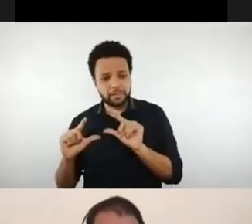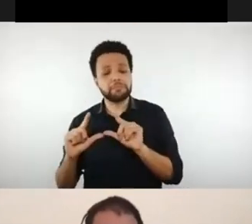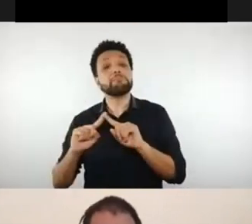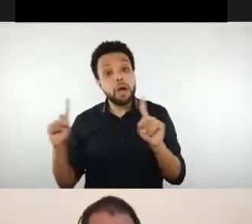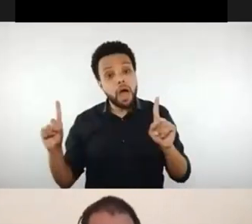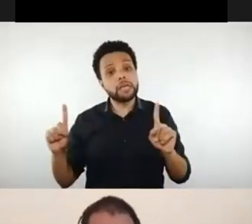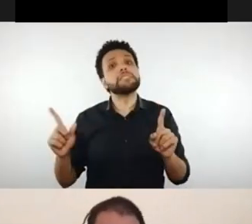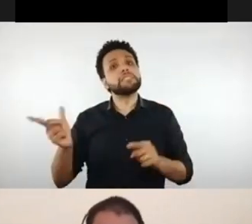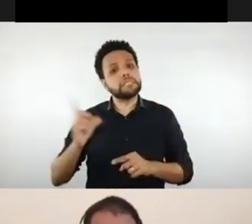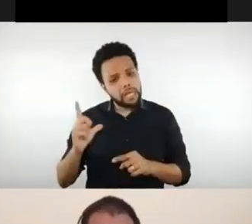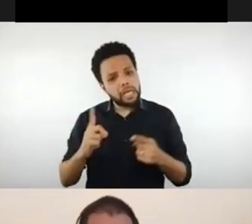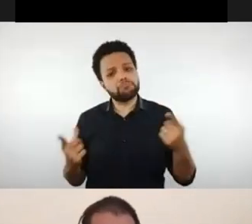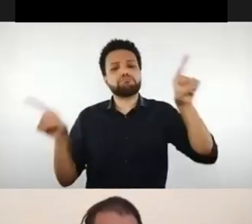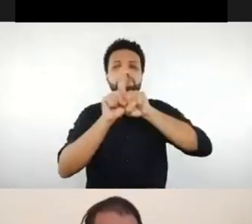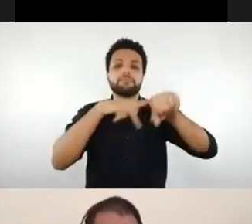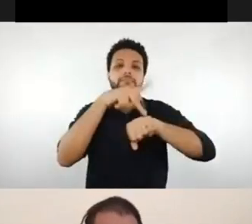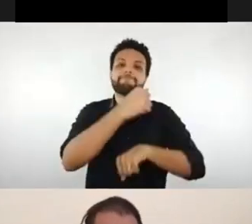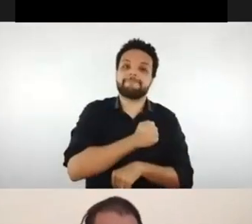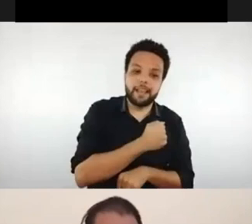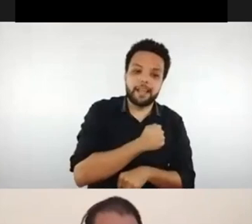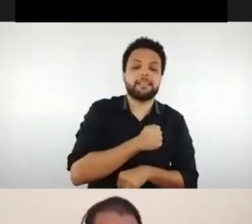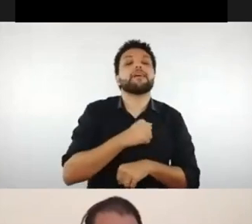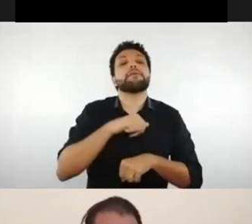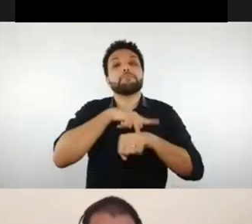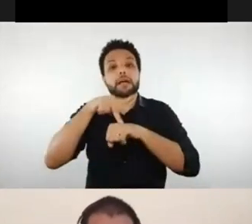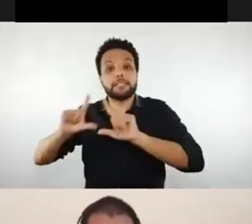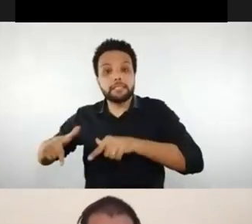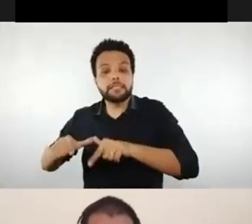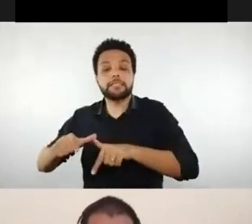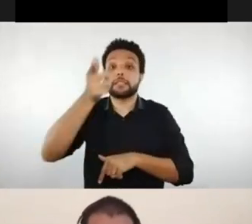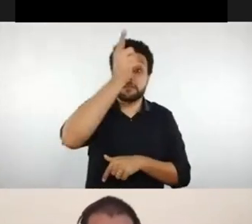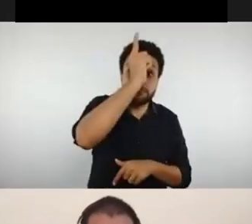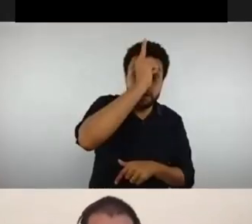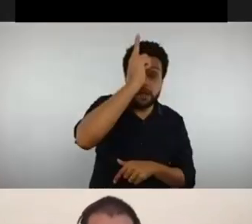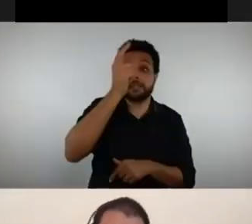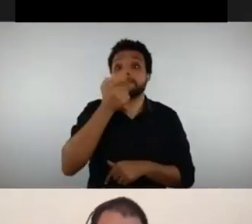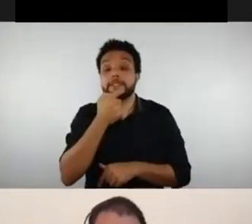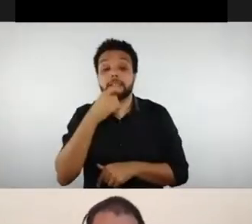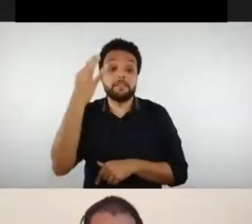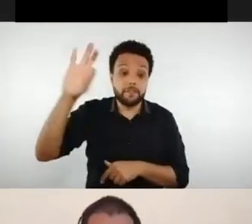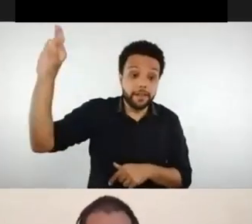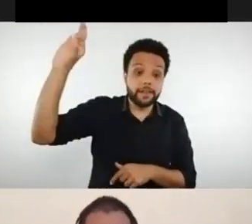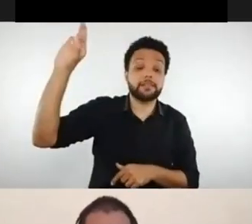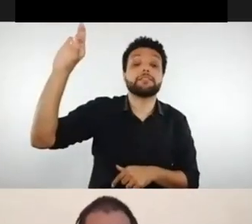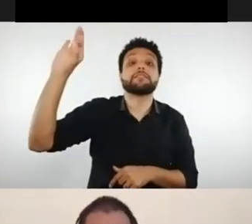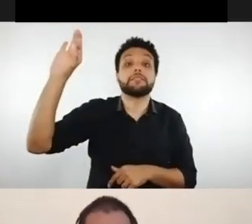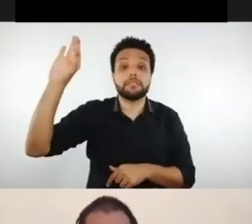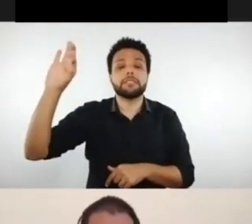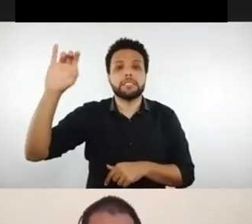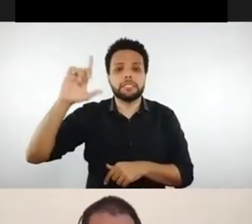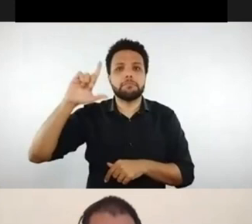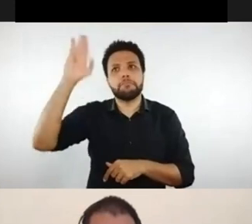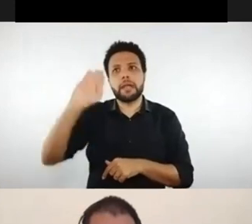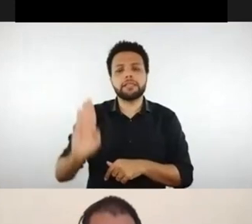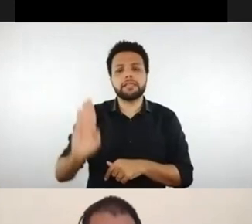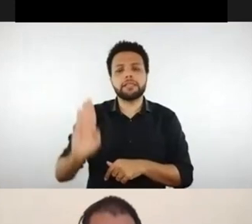com o Canadá, temos com Israel, temos com a Alemanha, temos com a Inglaterra, na França não é para televisão, mas tem para o